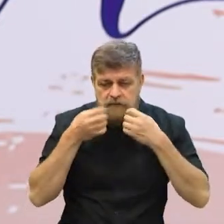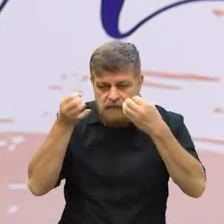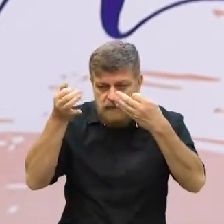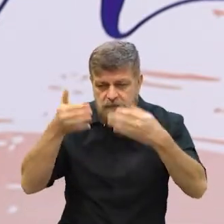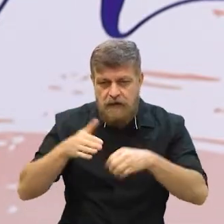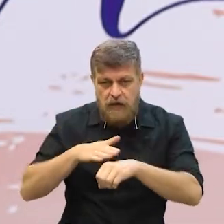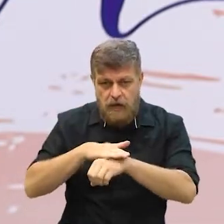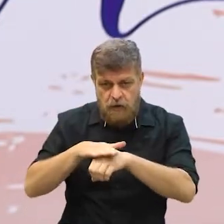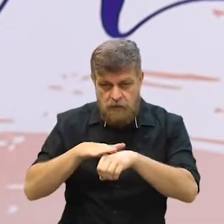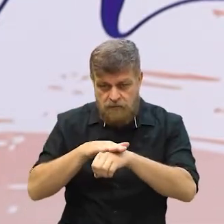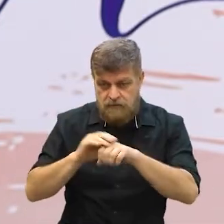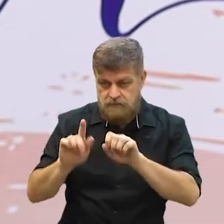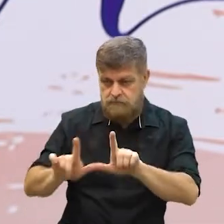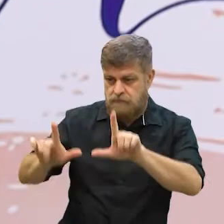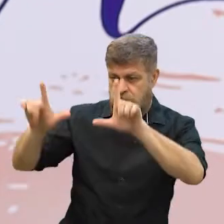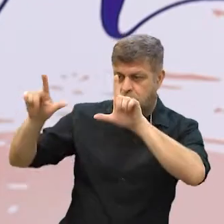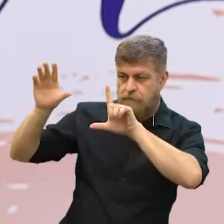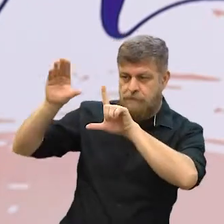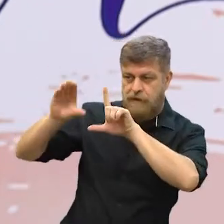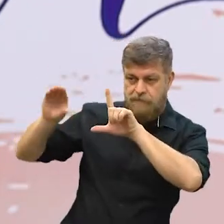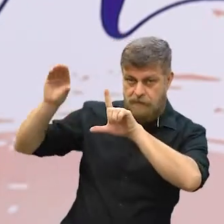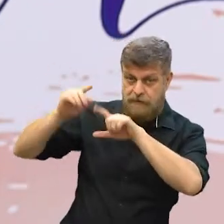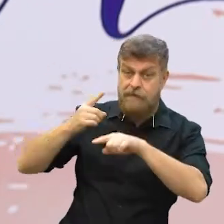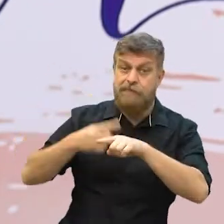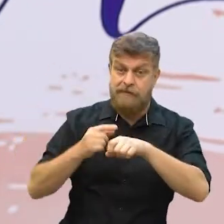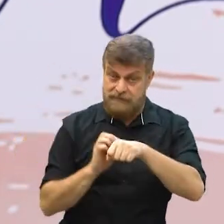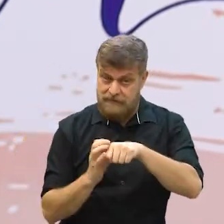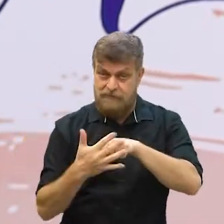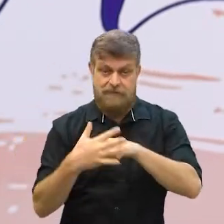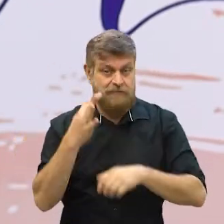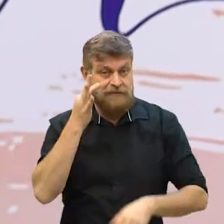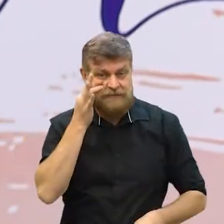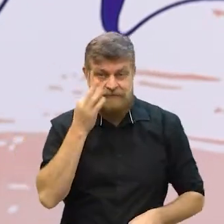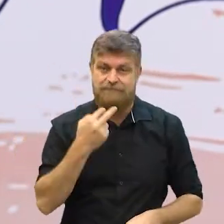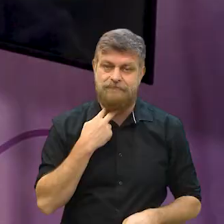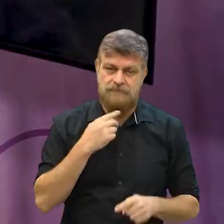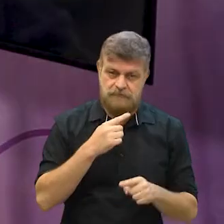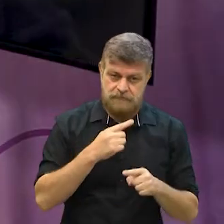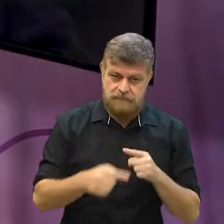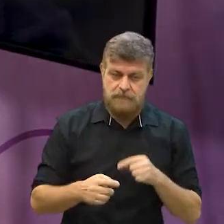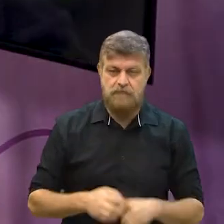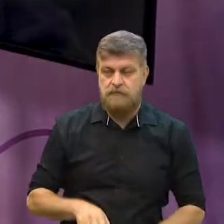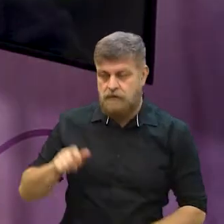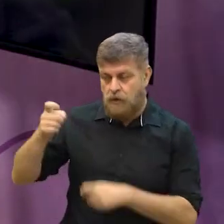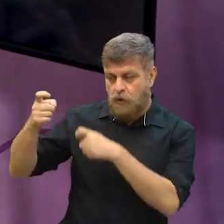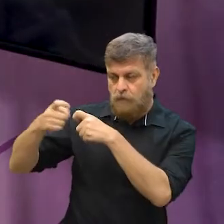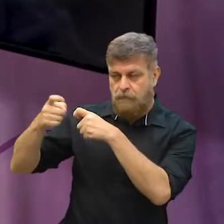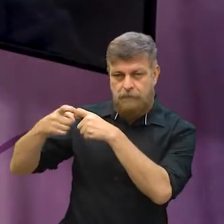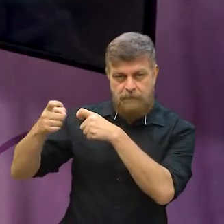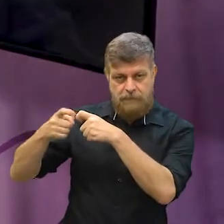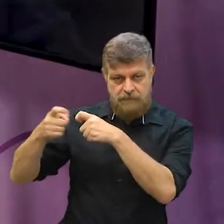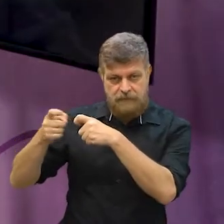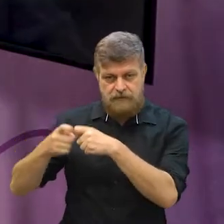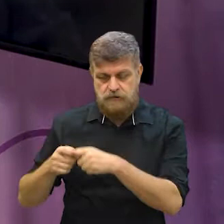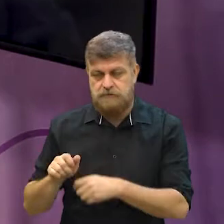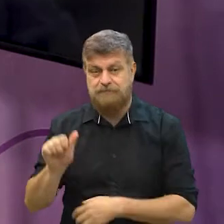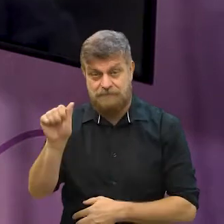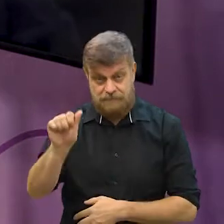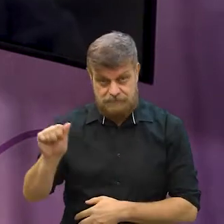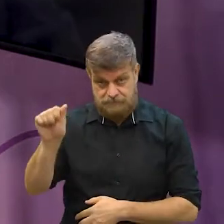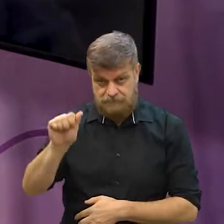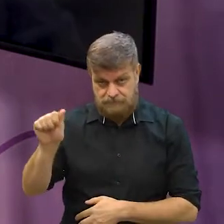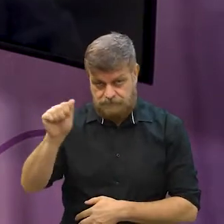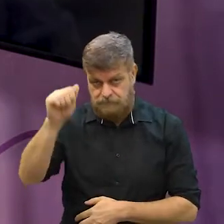eu converso, lembrando, de maneira remota, ainda por causa da pandemia de Covid-19, com o infectologista e membro da